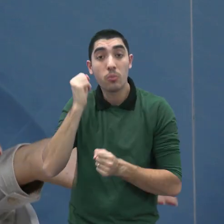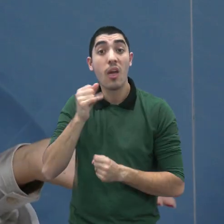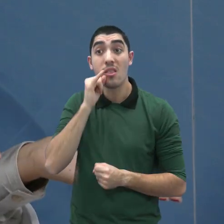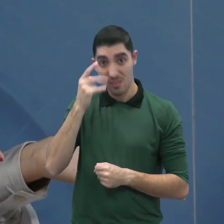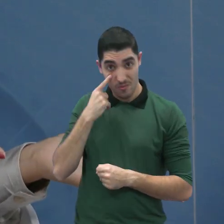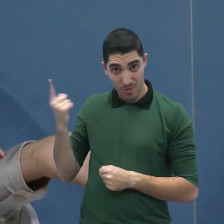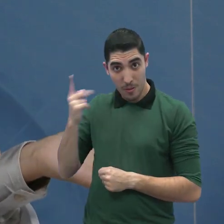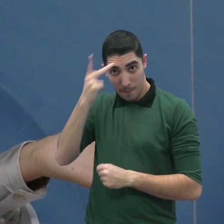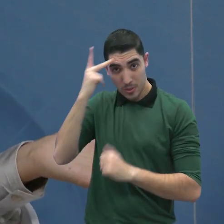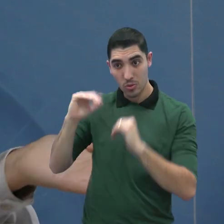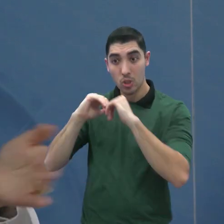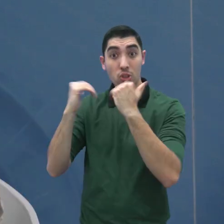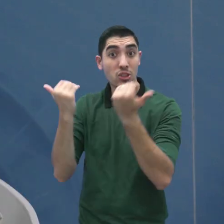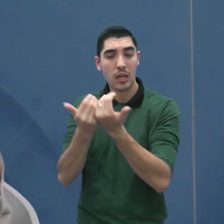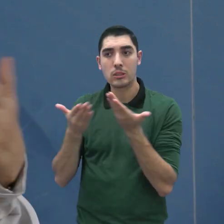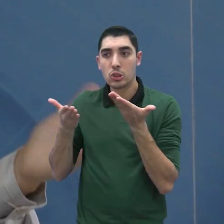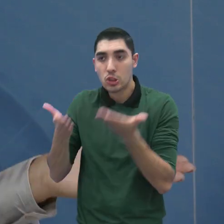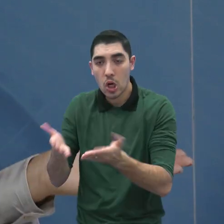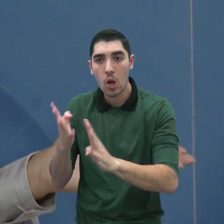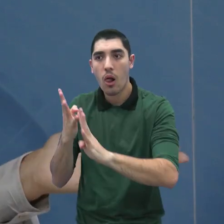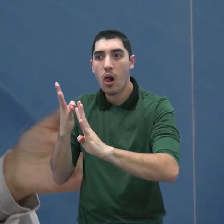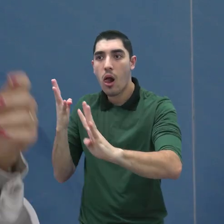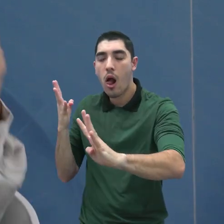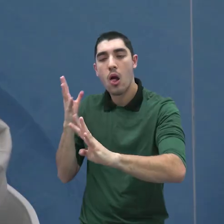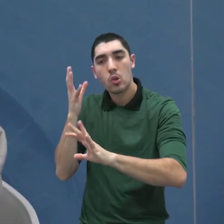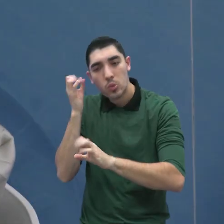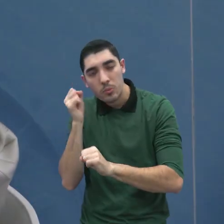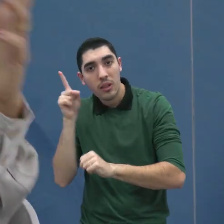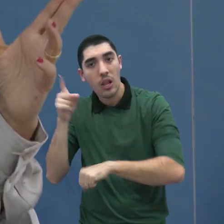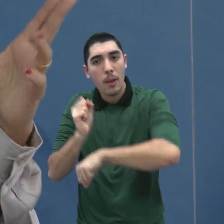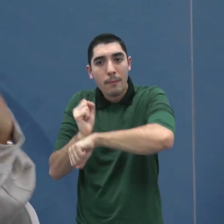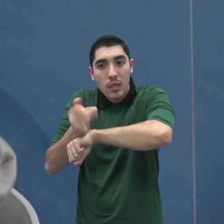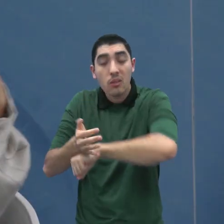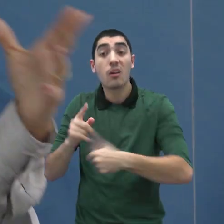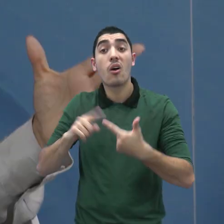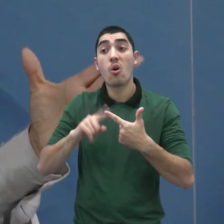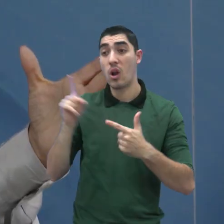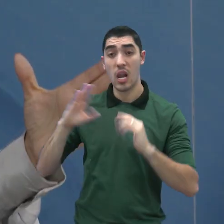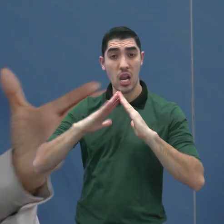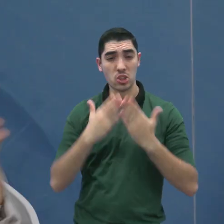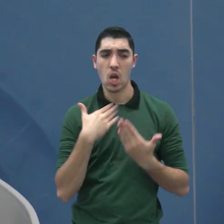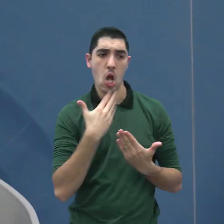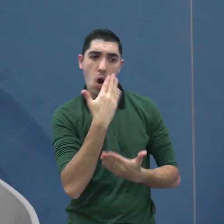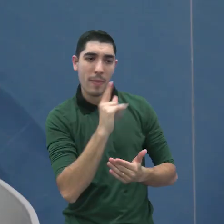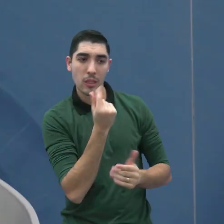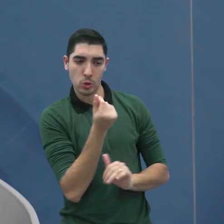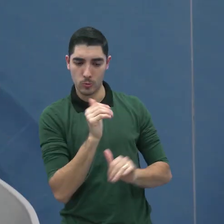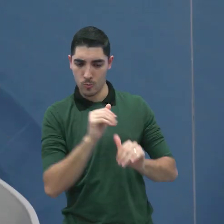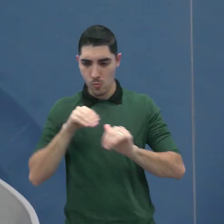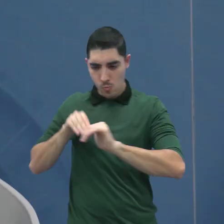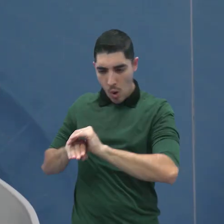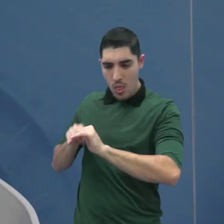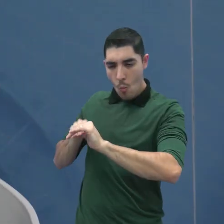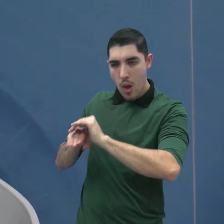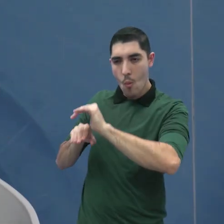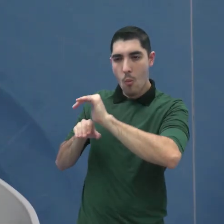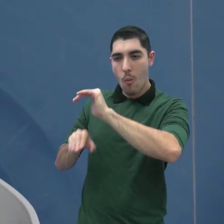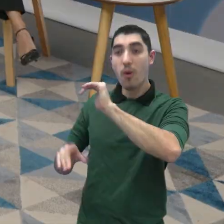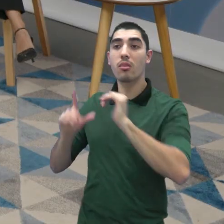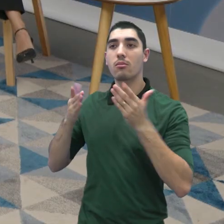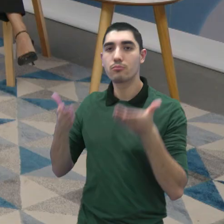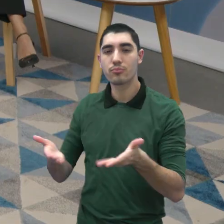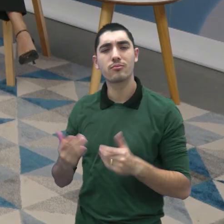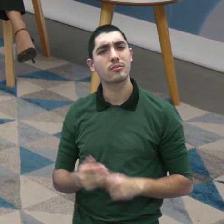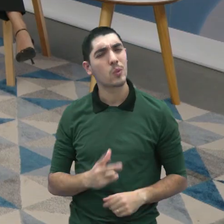na porta do estádio, até não comer na cantina por tanto tempo para poder ter dinheiro para fazer isso.